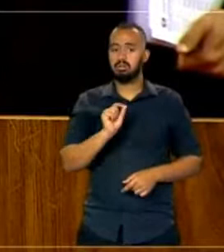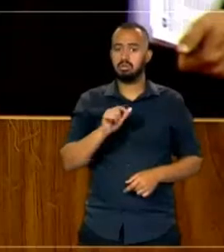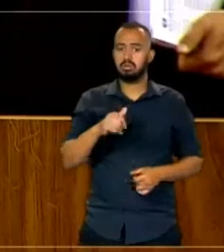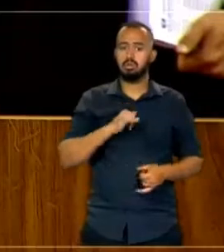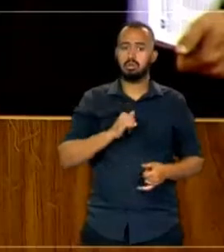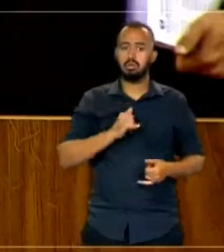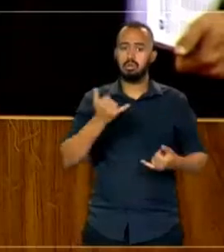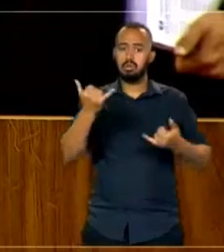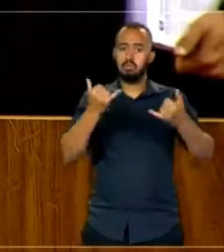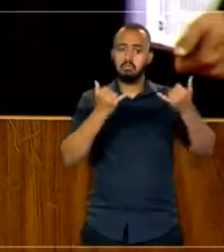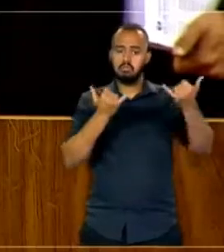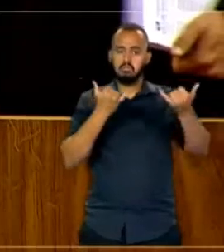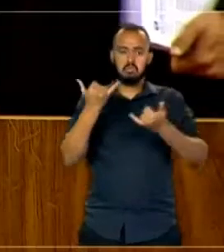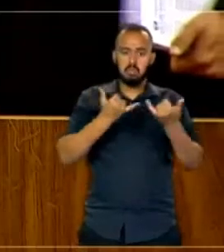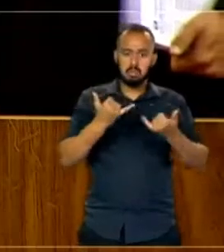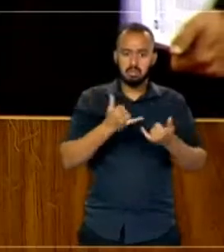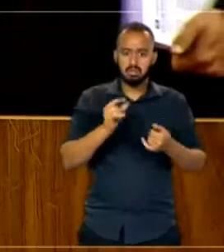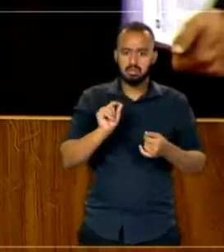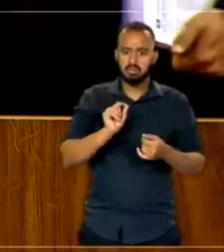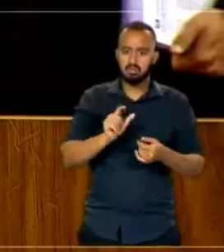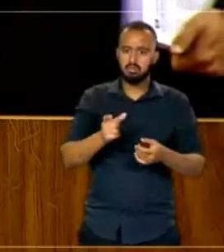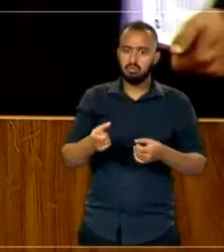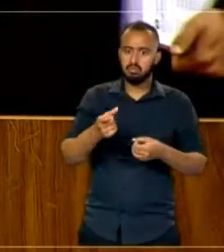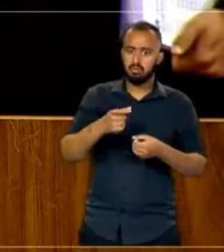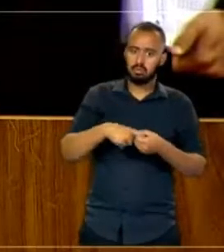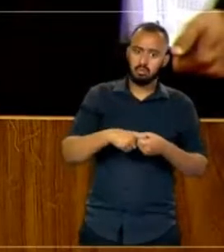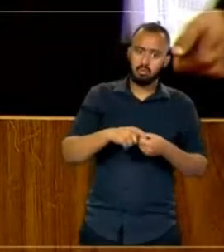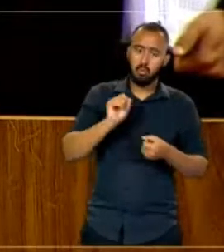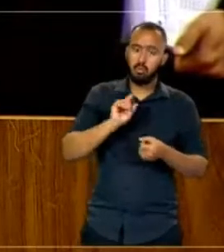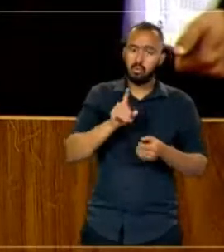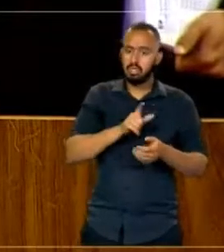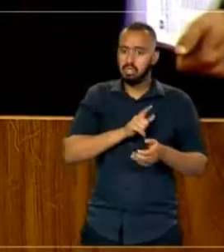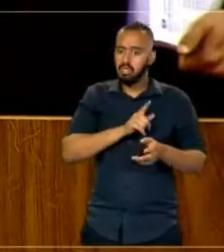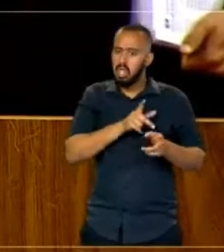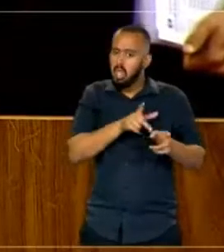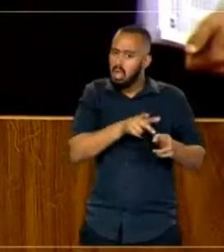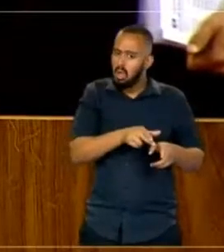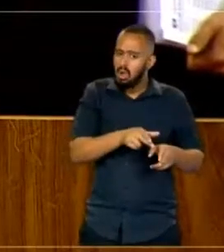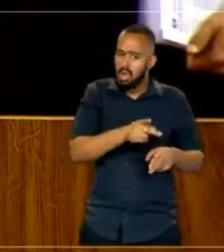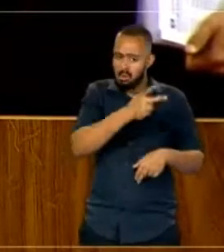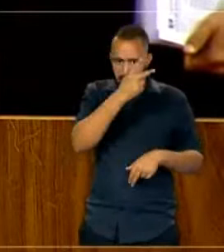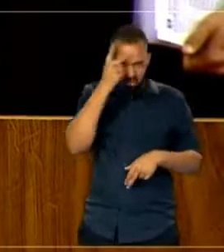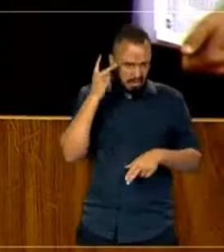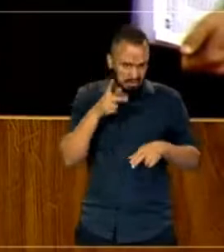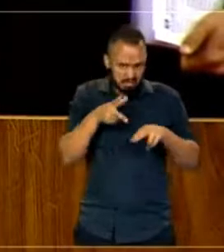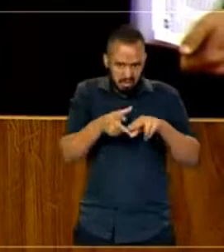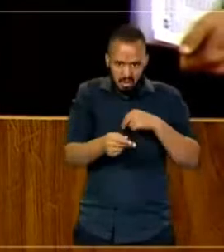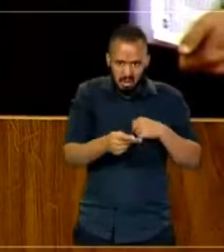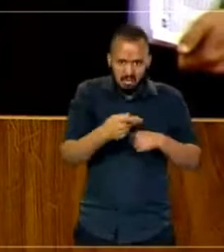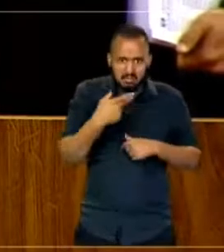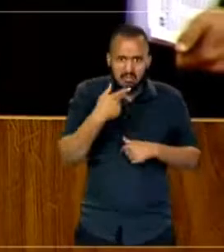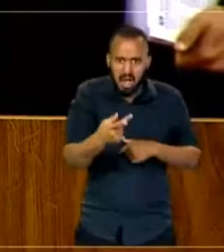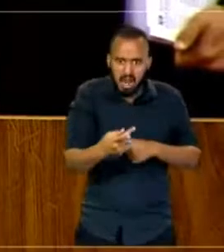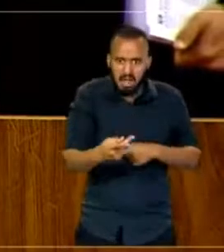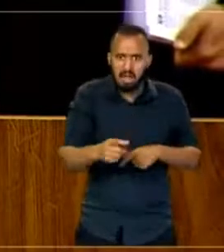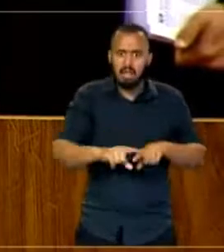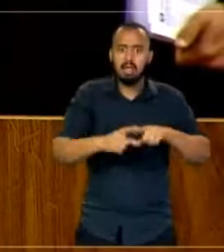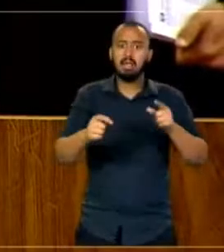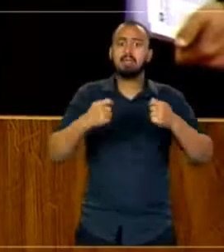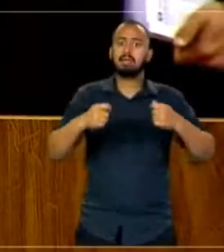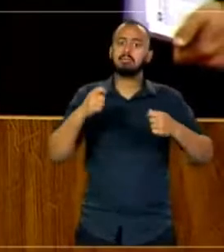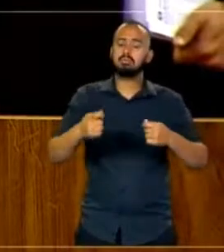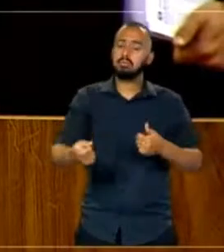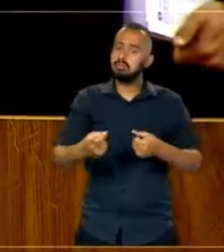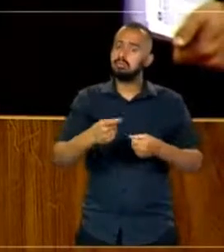informação no sentido de que isto desborda ou configura algum tipo de cerceamento à liberdade de expressão, precisa de ser reformado, inclusive